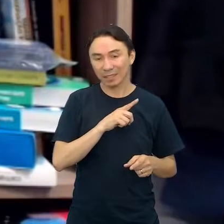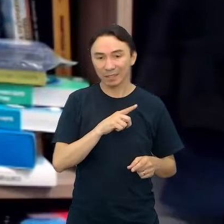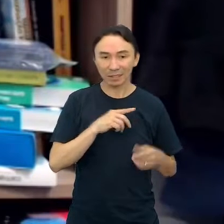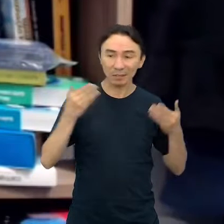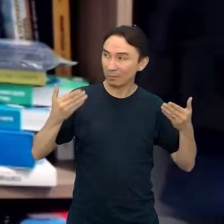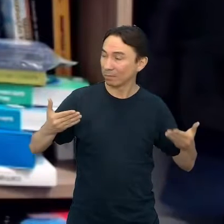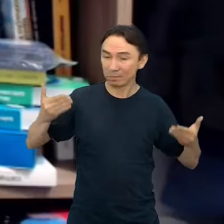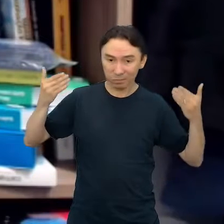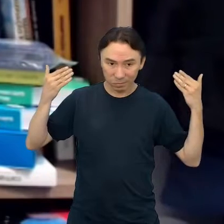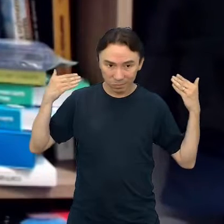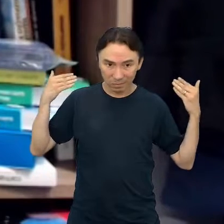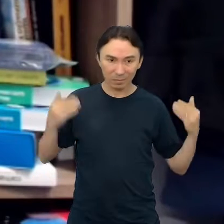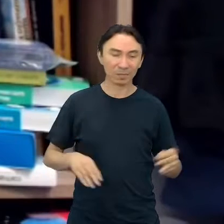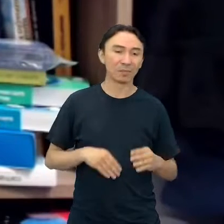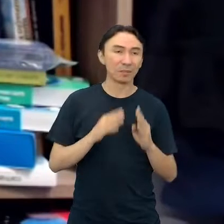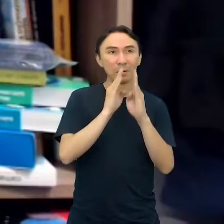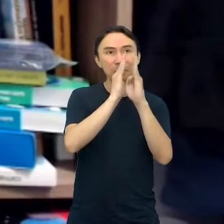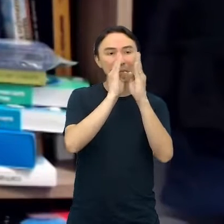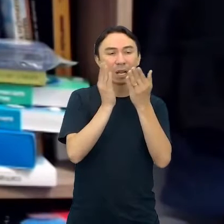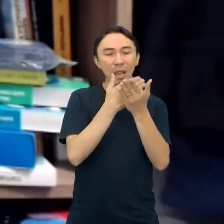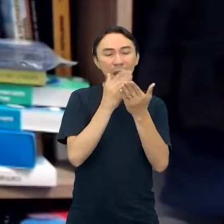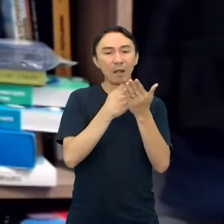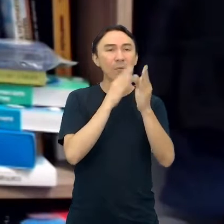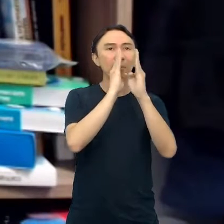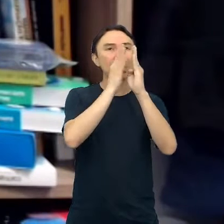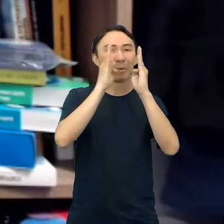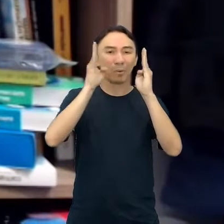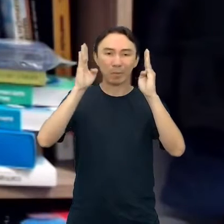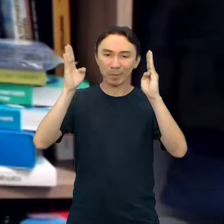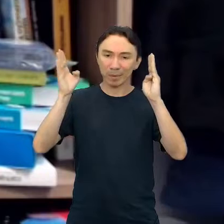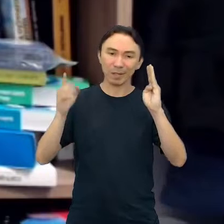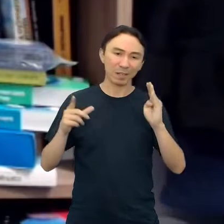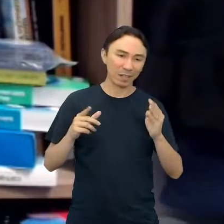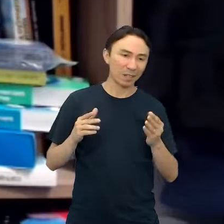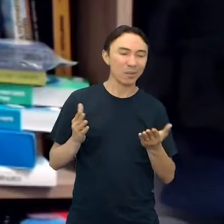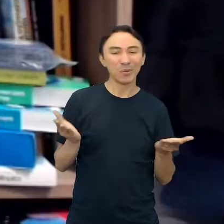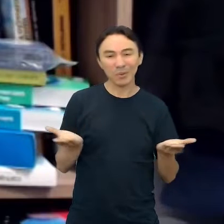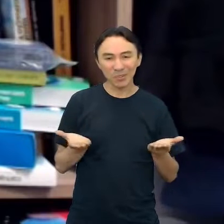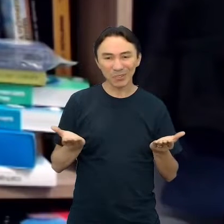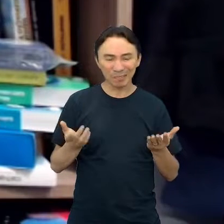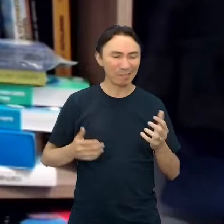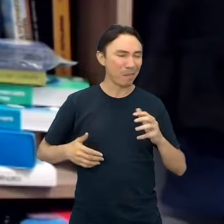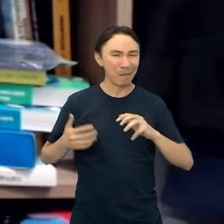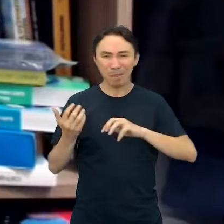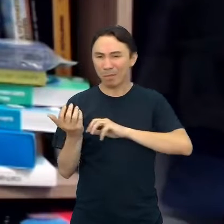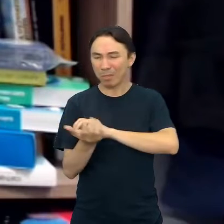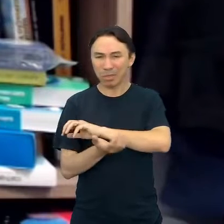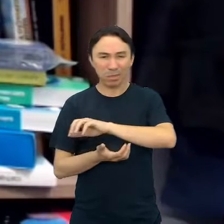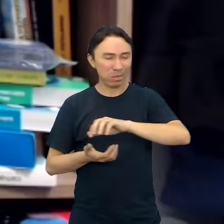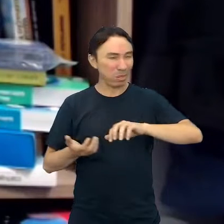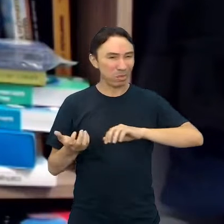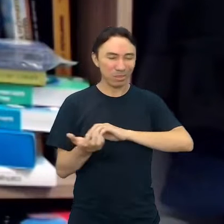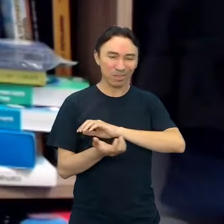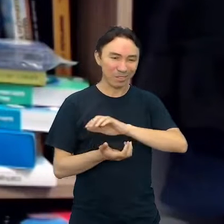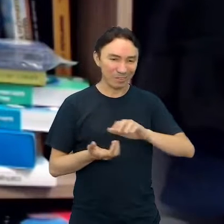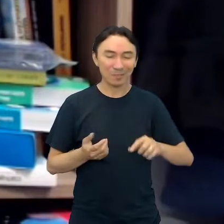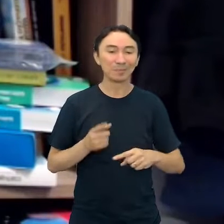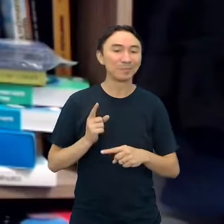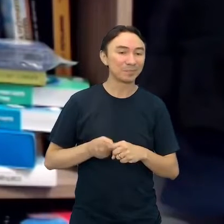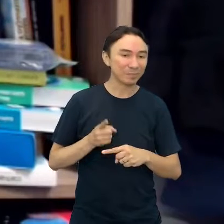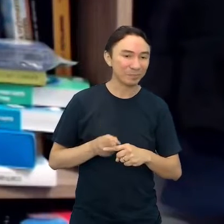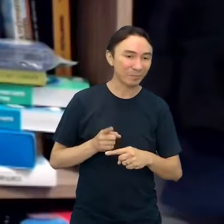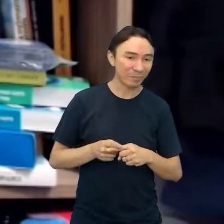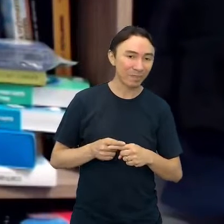com livros e alguns objetos, né, hoje mais bagunçado do que o normal, os livros, porque eu estou fazendo